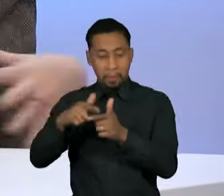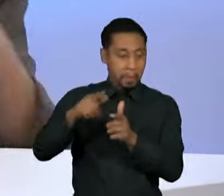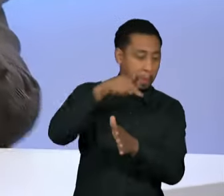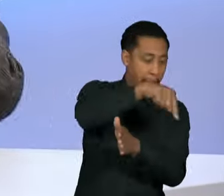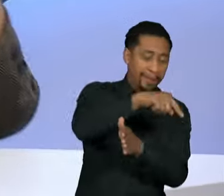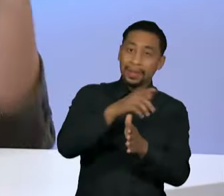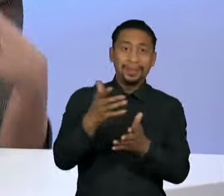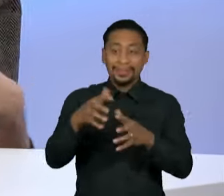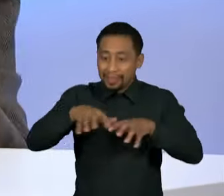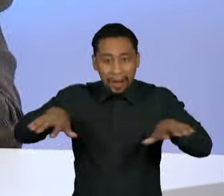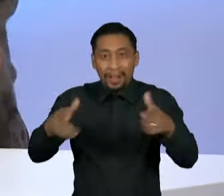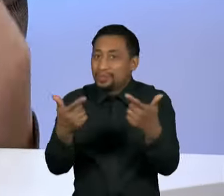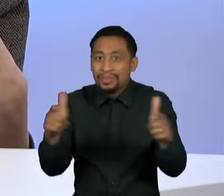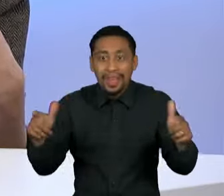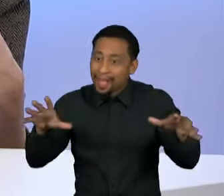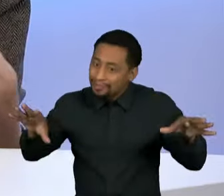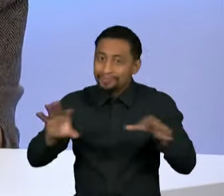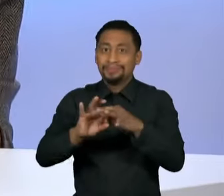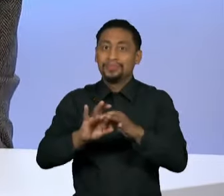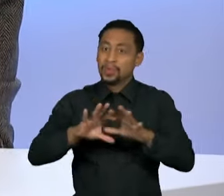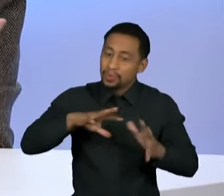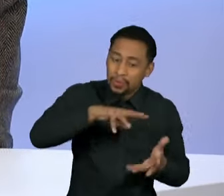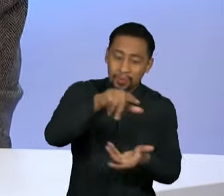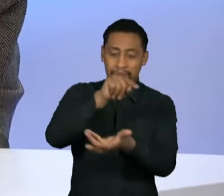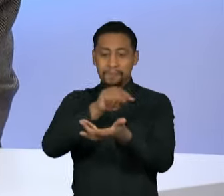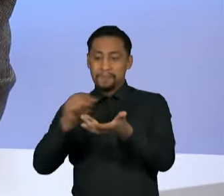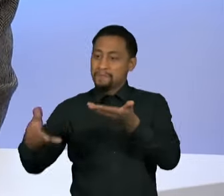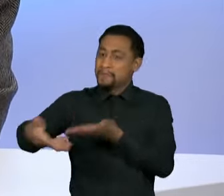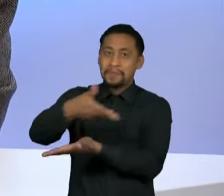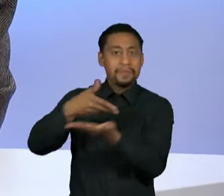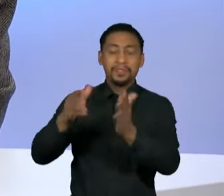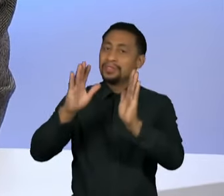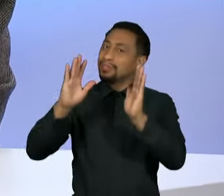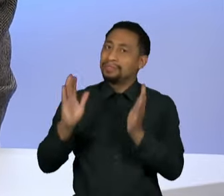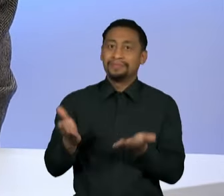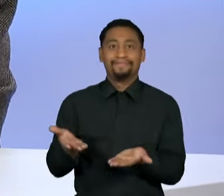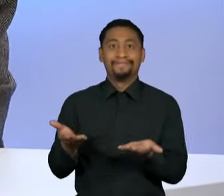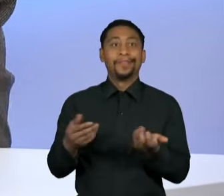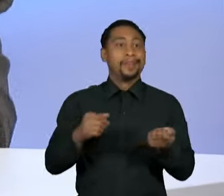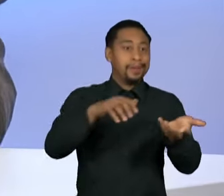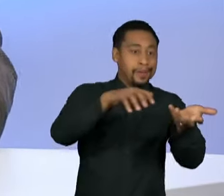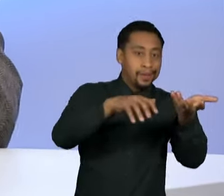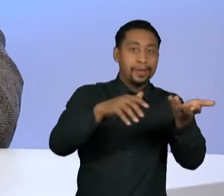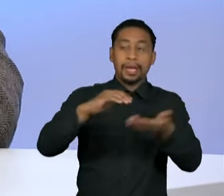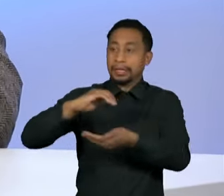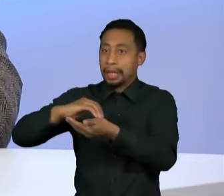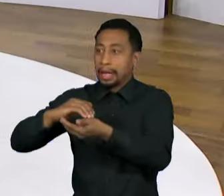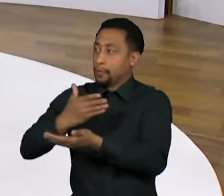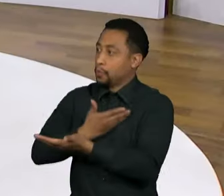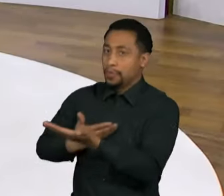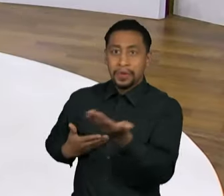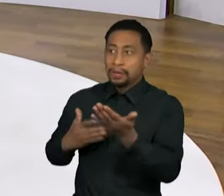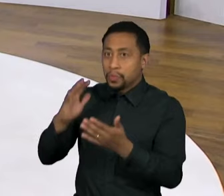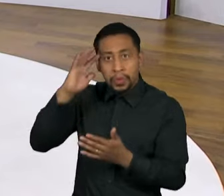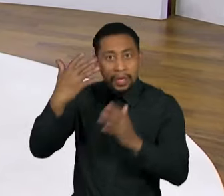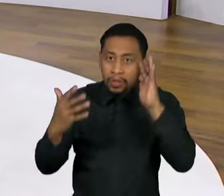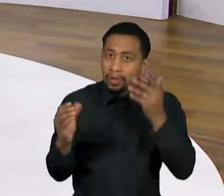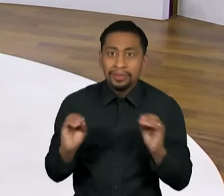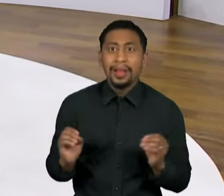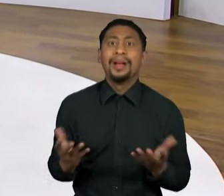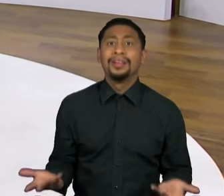o STF, os governos, eles não dão conta dos desafios que a gente tem. E agora? Yes.